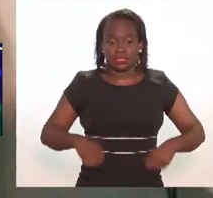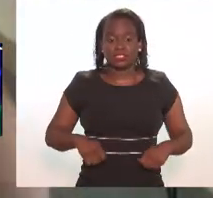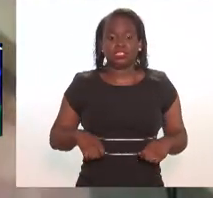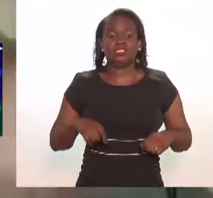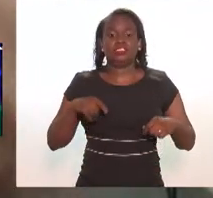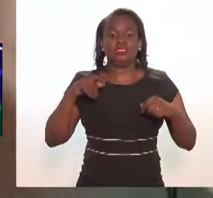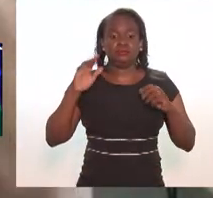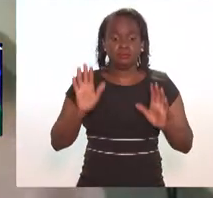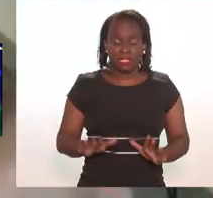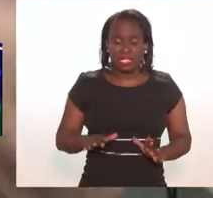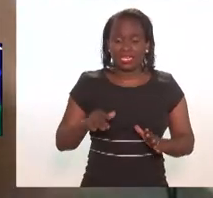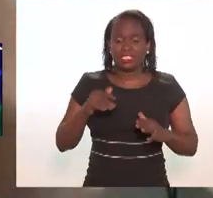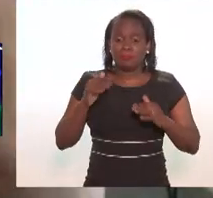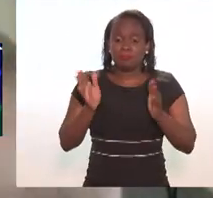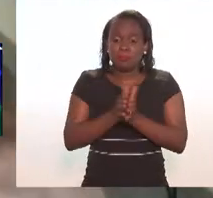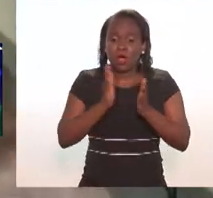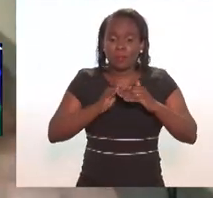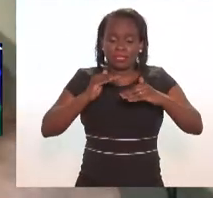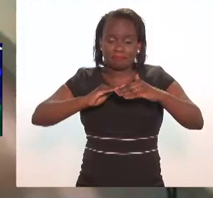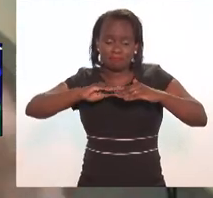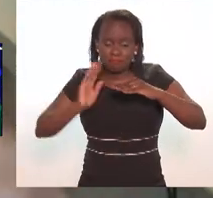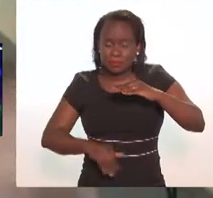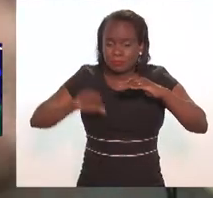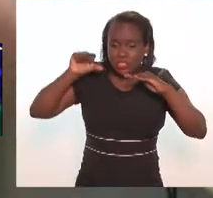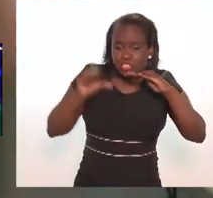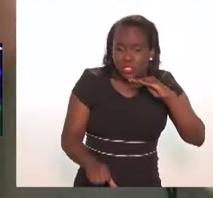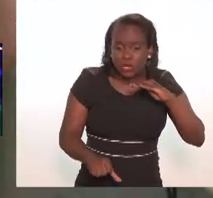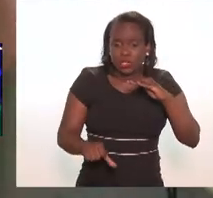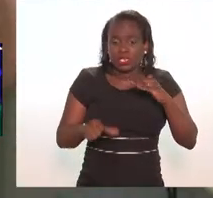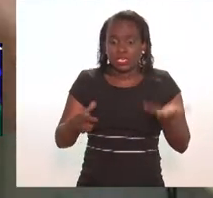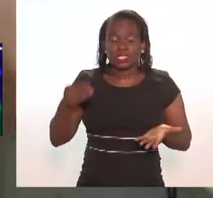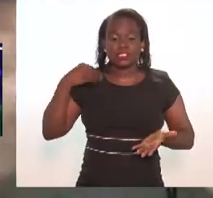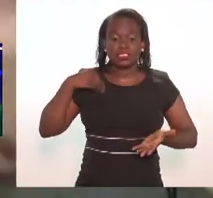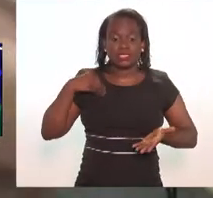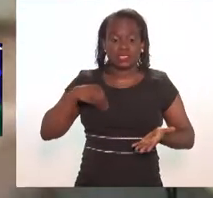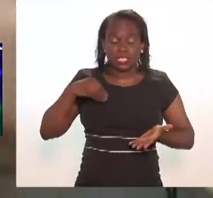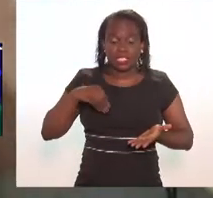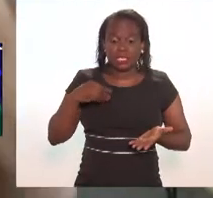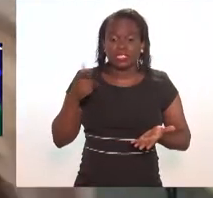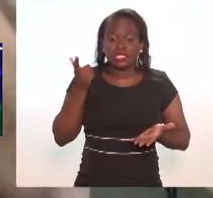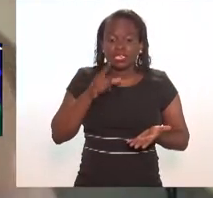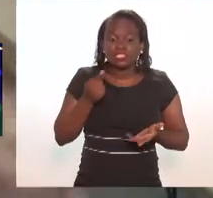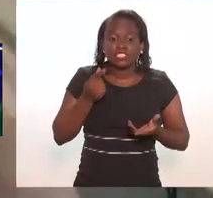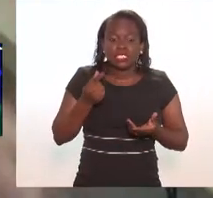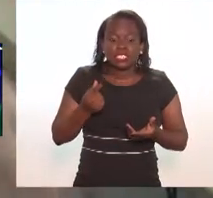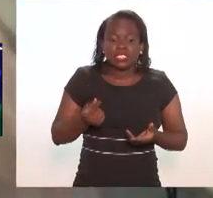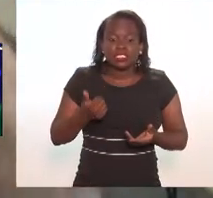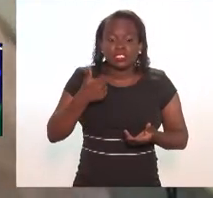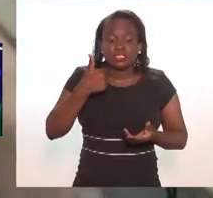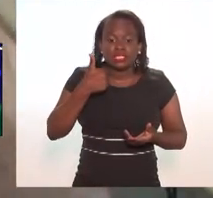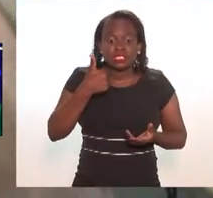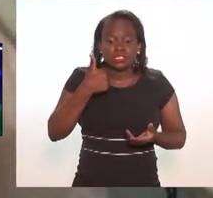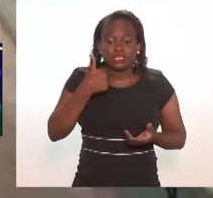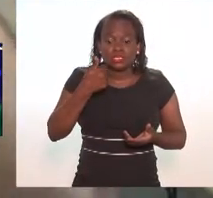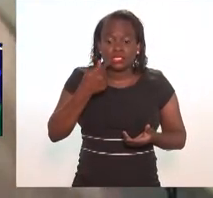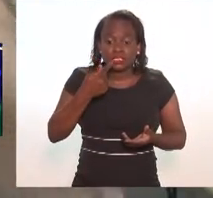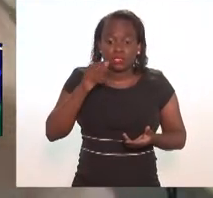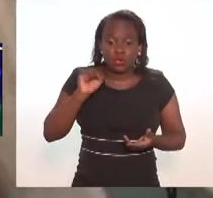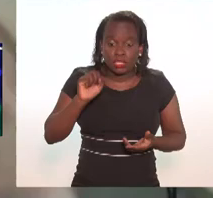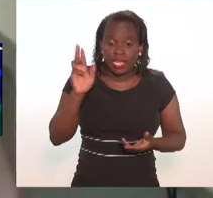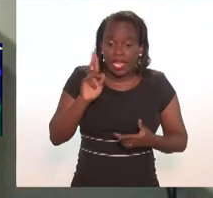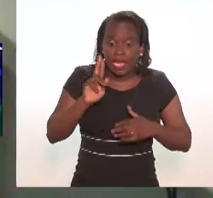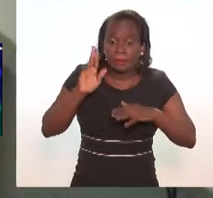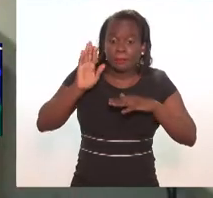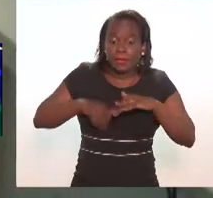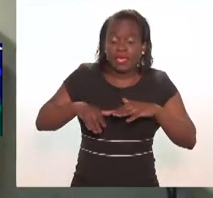os abaixos da linha de miséria, que ganham de renda menos de R$